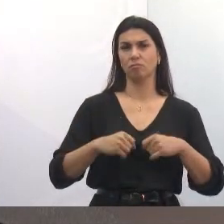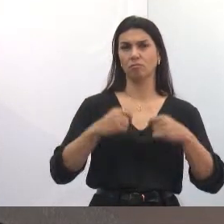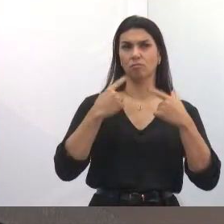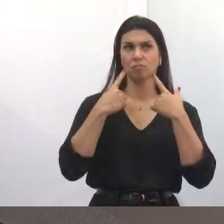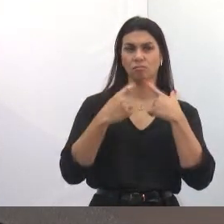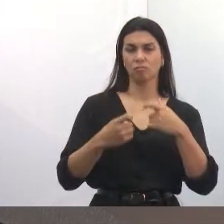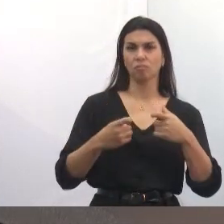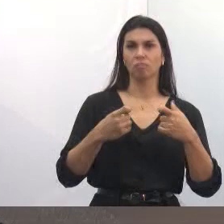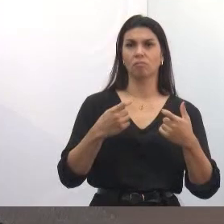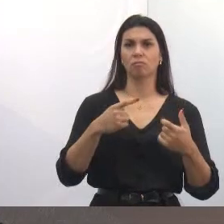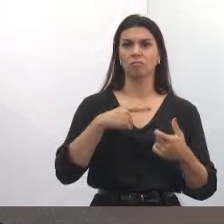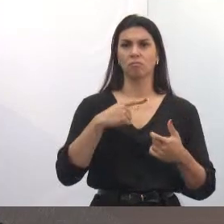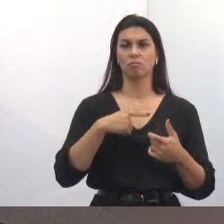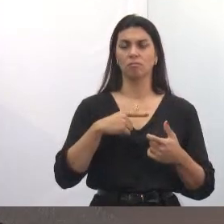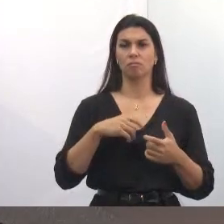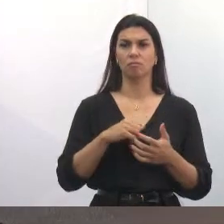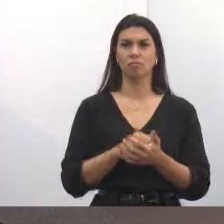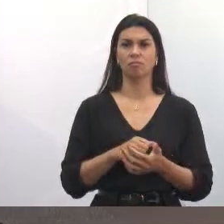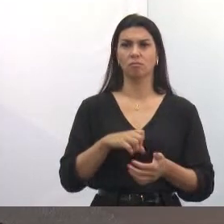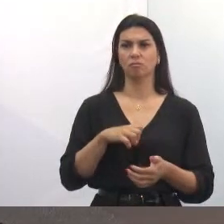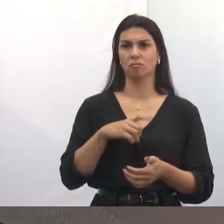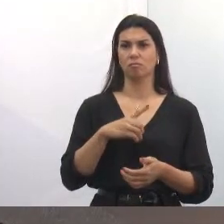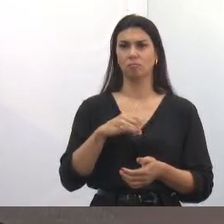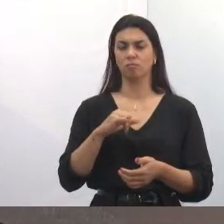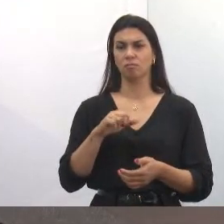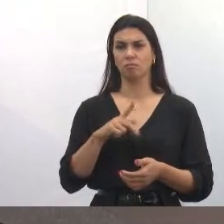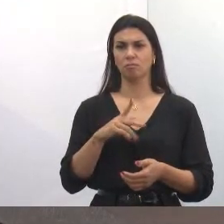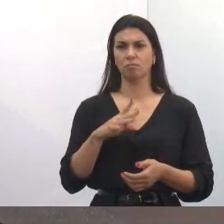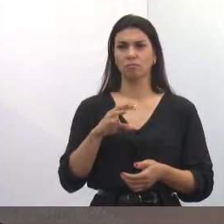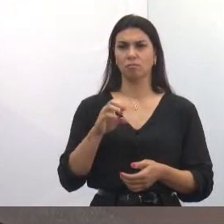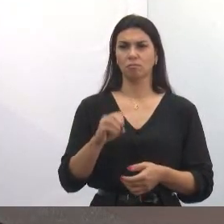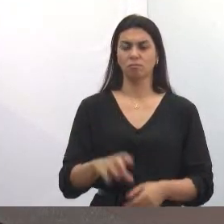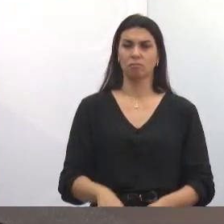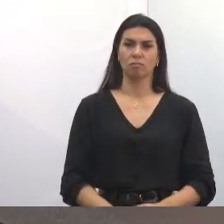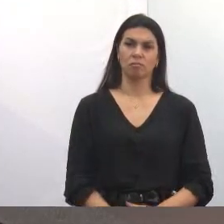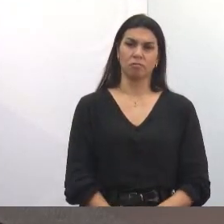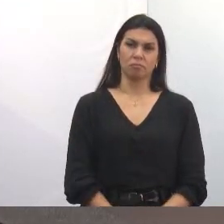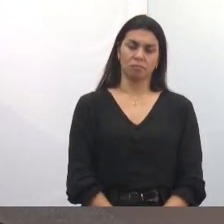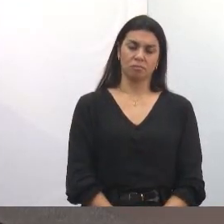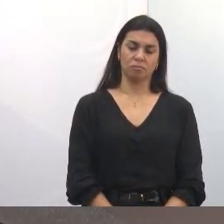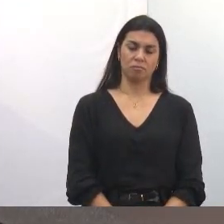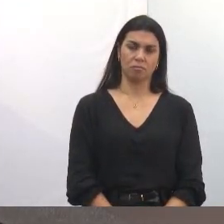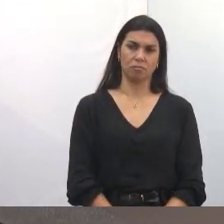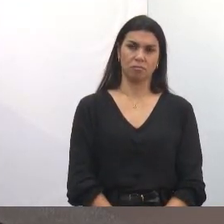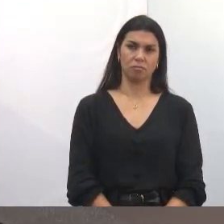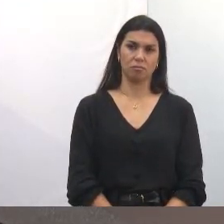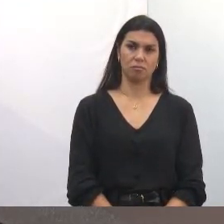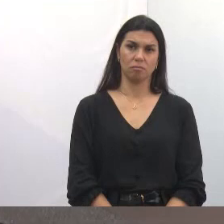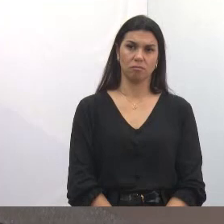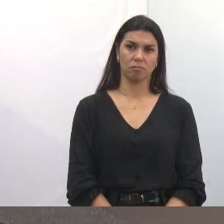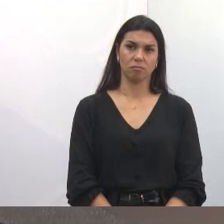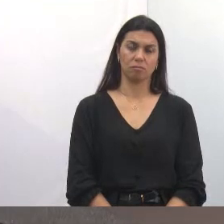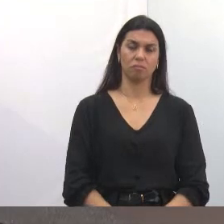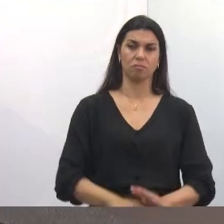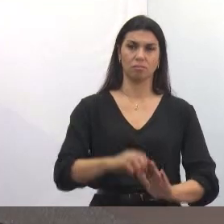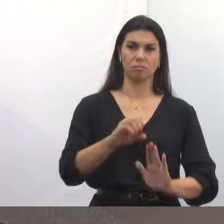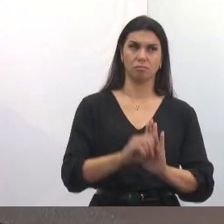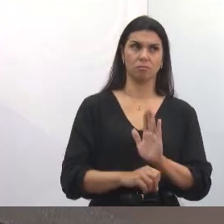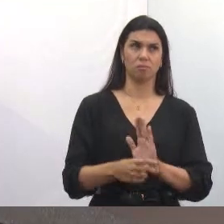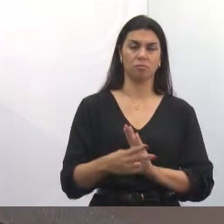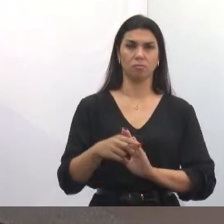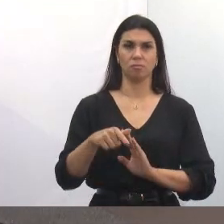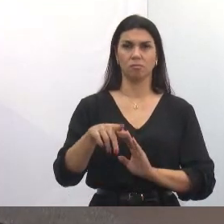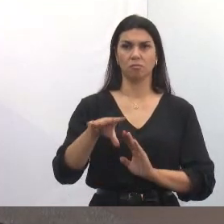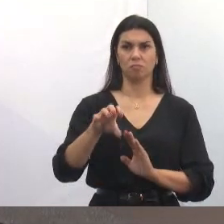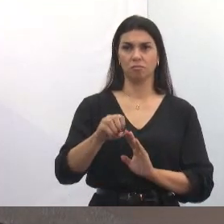necessário. Edson de Aquino Guedes, secretário de Mobilidade Urbana. em atendimento ao ofício 270